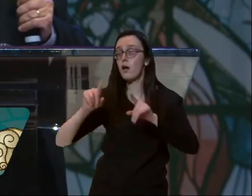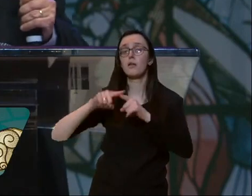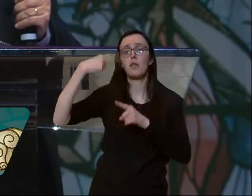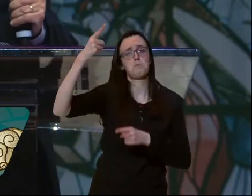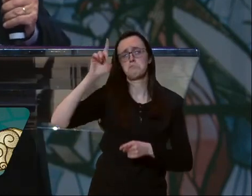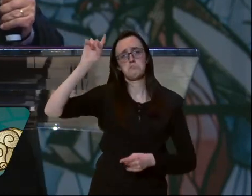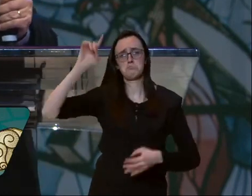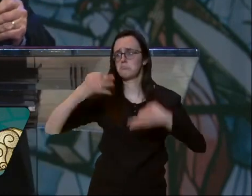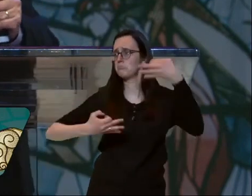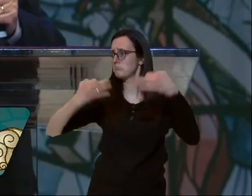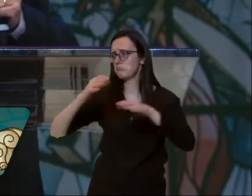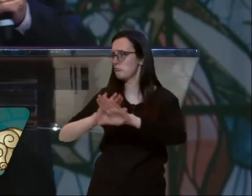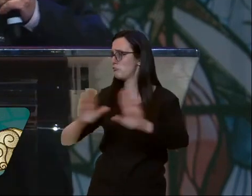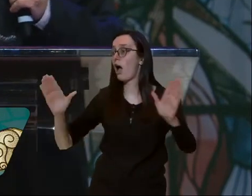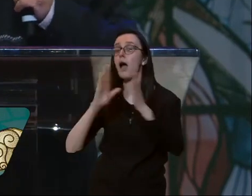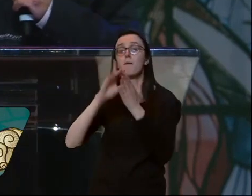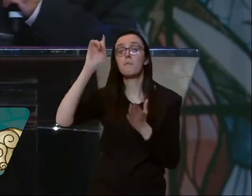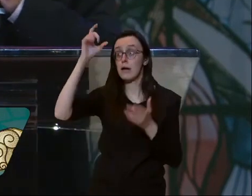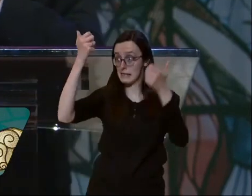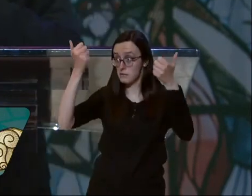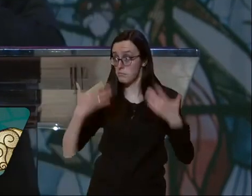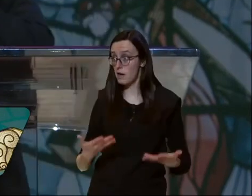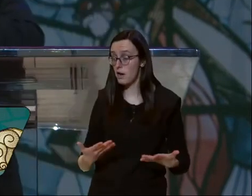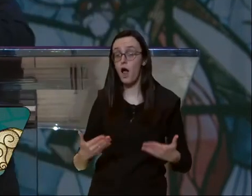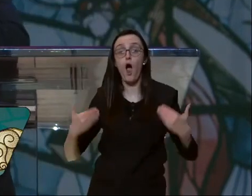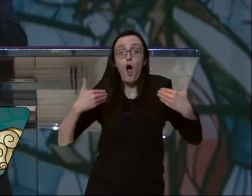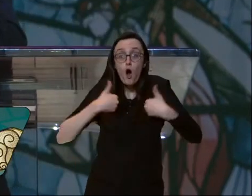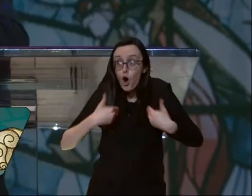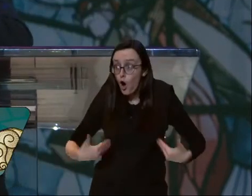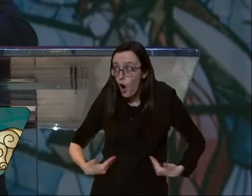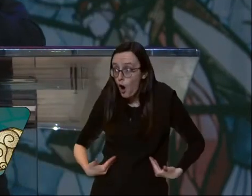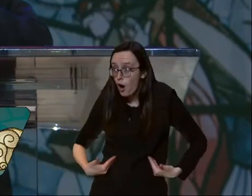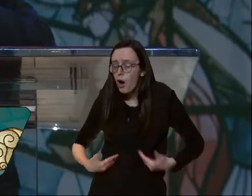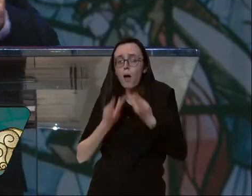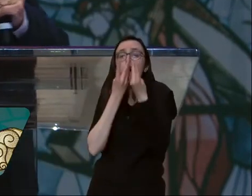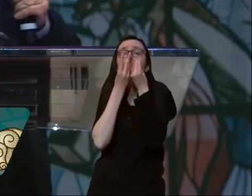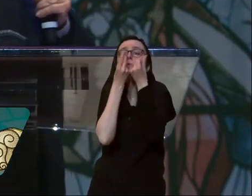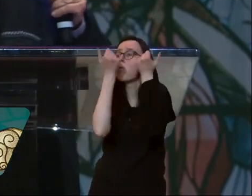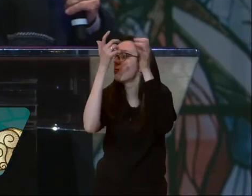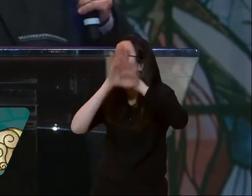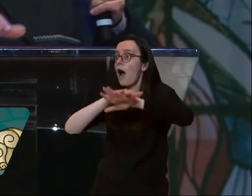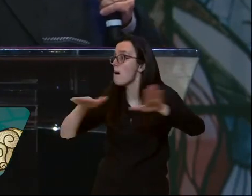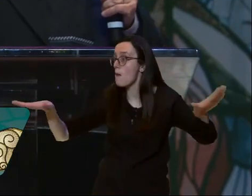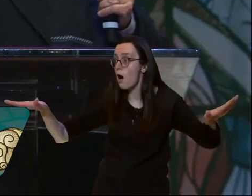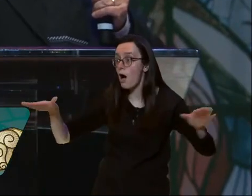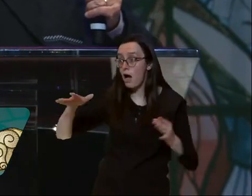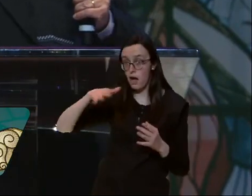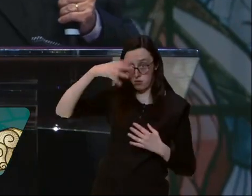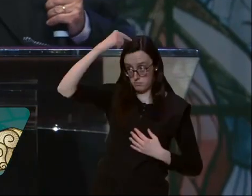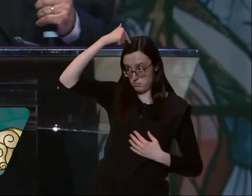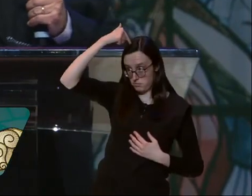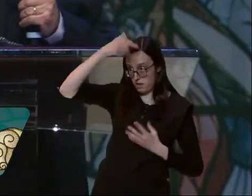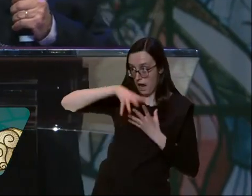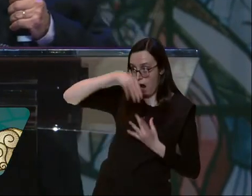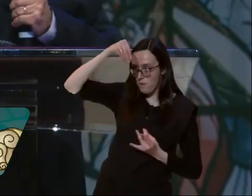o juízo. A Bíblia diz que o corpo volte ao pó e o espírito a Deus que o